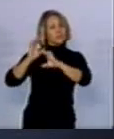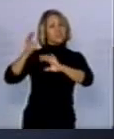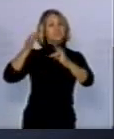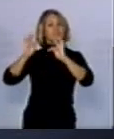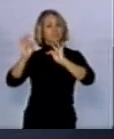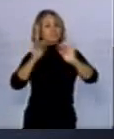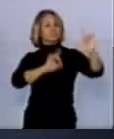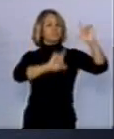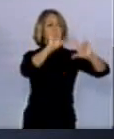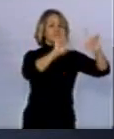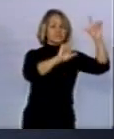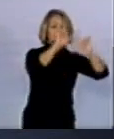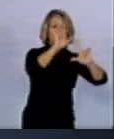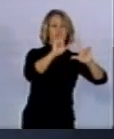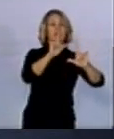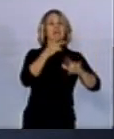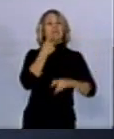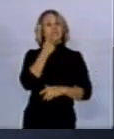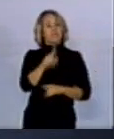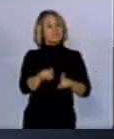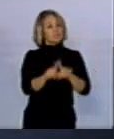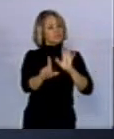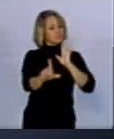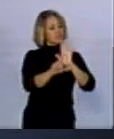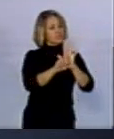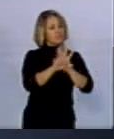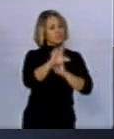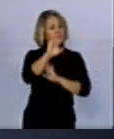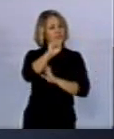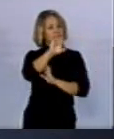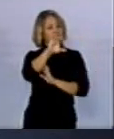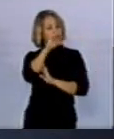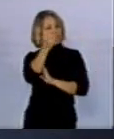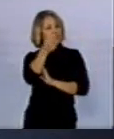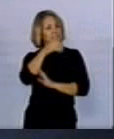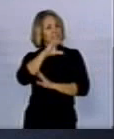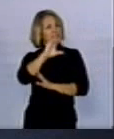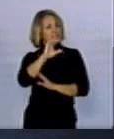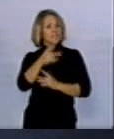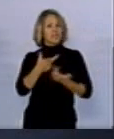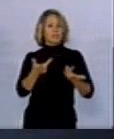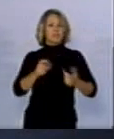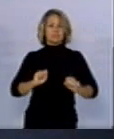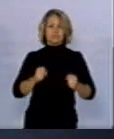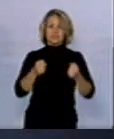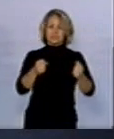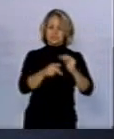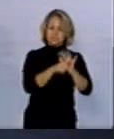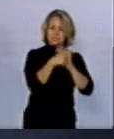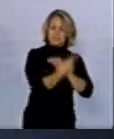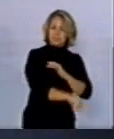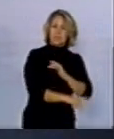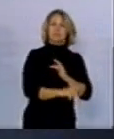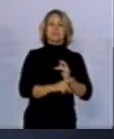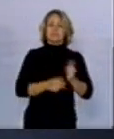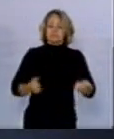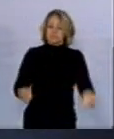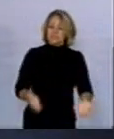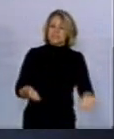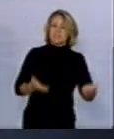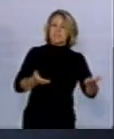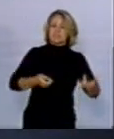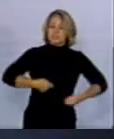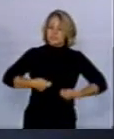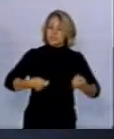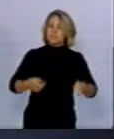gostaria de dizer que a lei do SEAC, ela não apenas vem, enfim, com uma força própria de abertura de mercado, de incentivo a investimentos, como